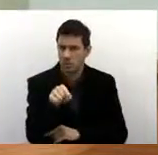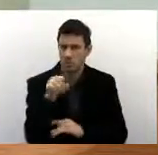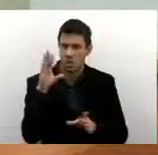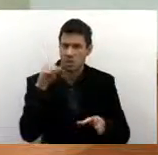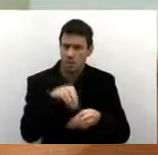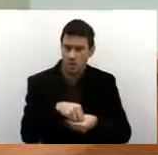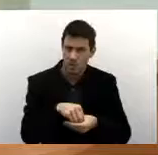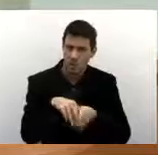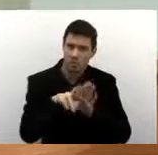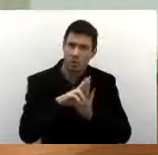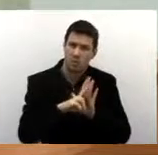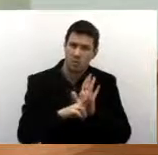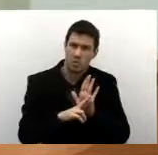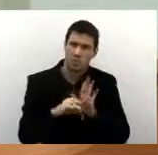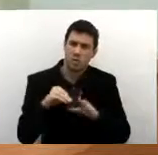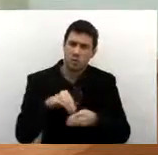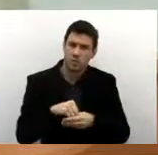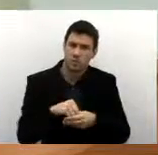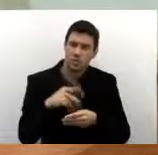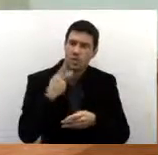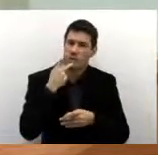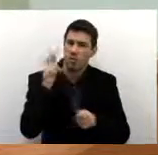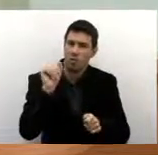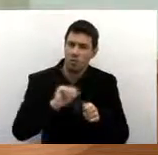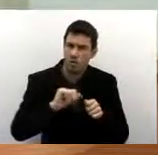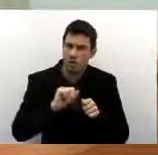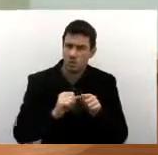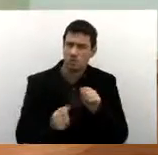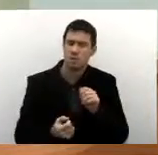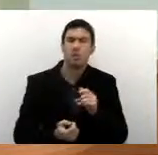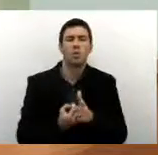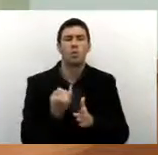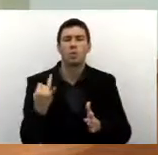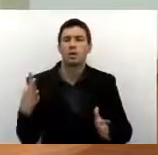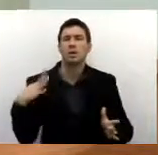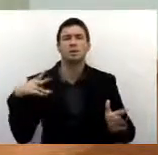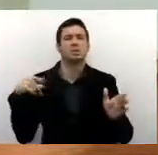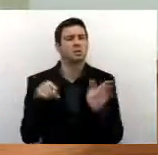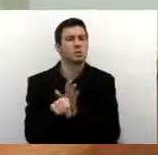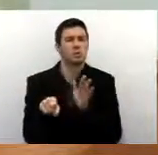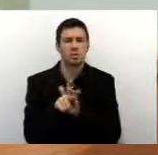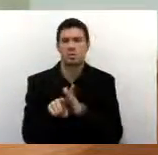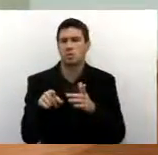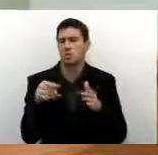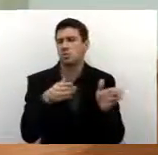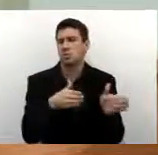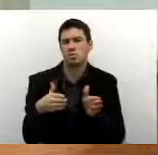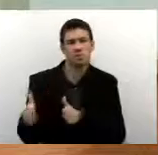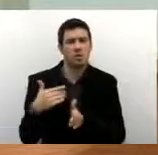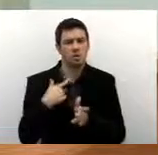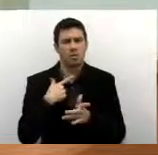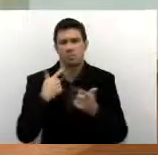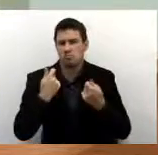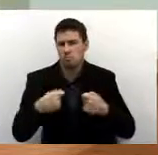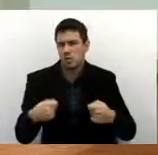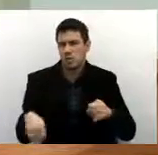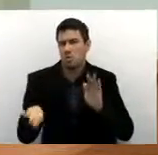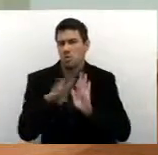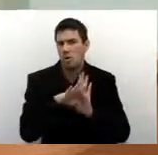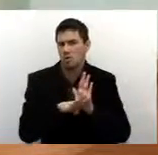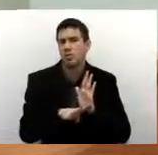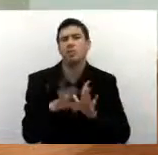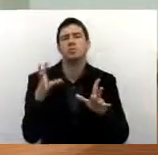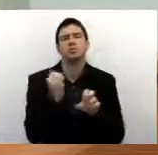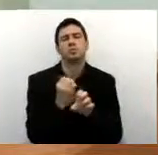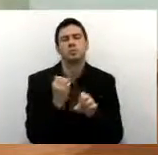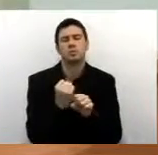regimento interno vou fazer quantas questões de ordem eu achar necessário, sempre pautado no orçamento do